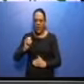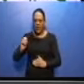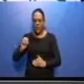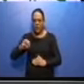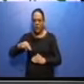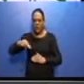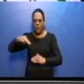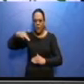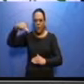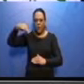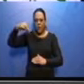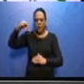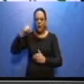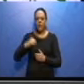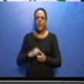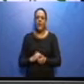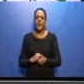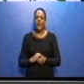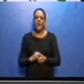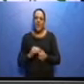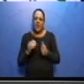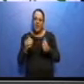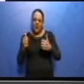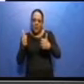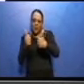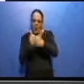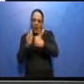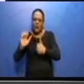na fronteira, né, com a Europa.